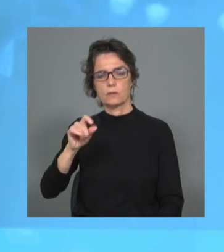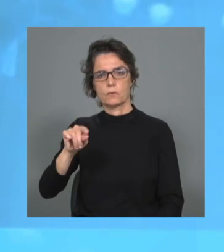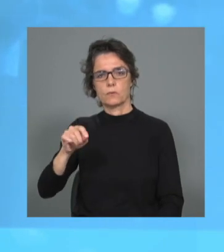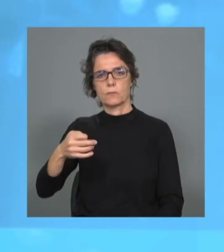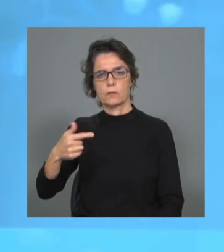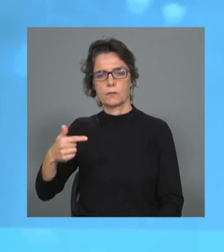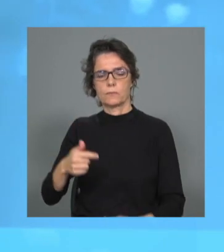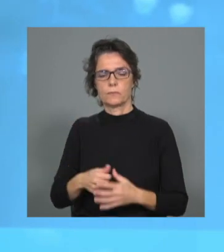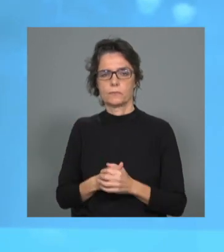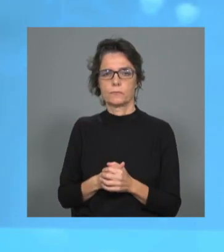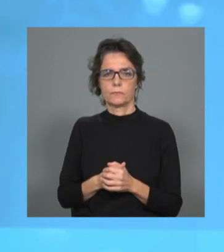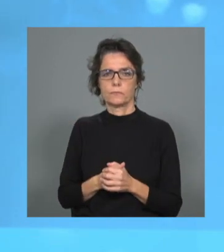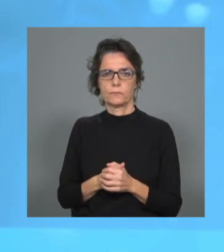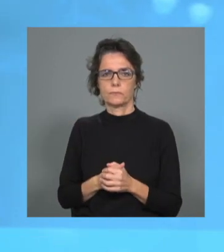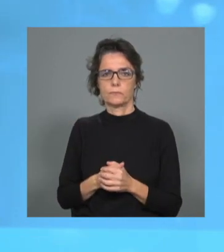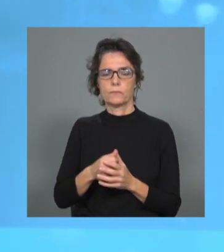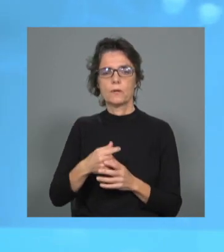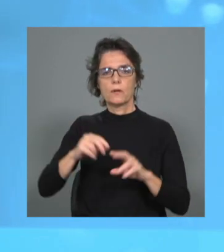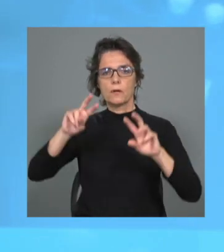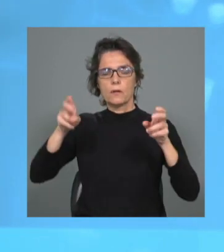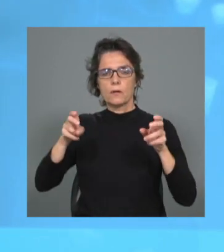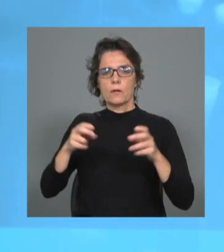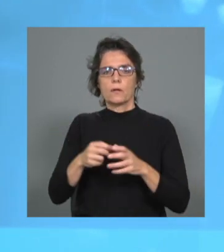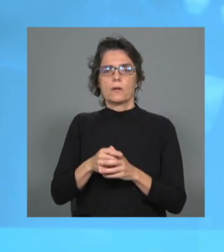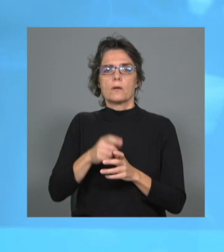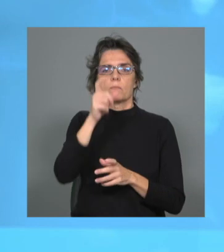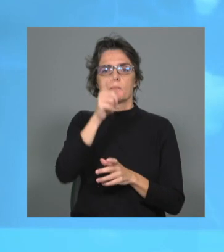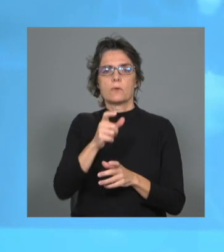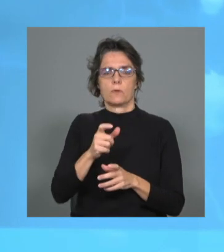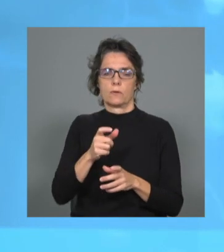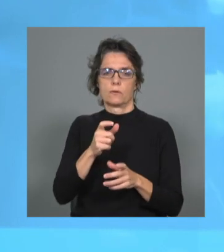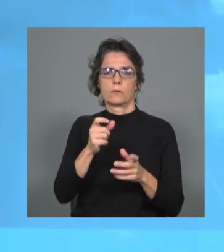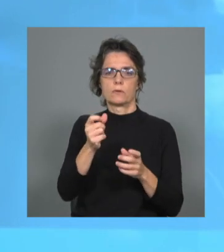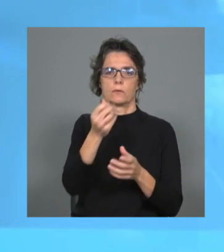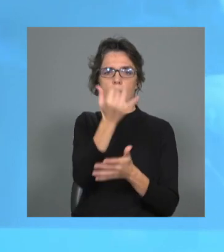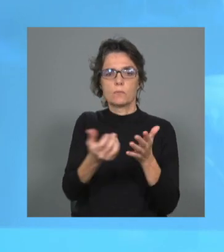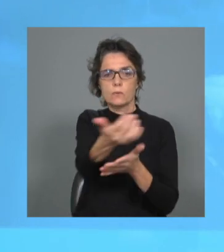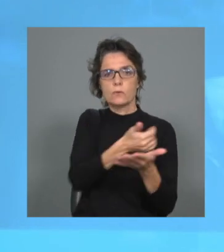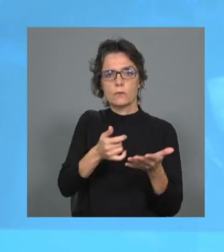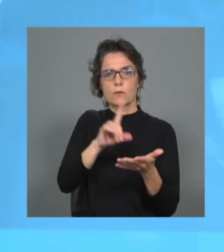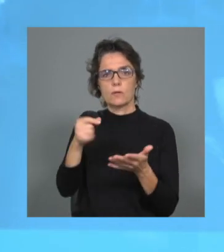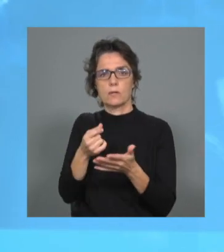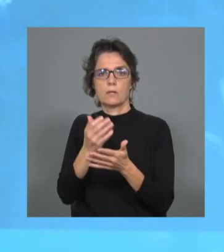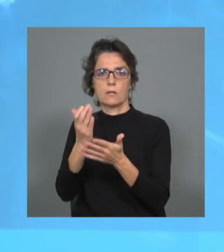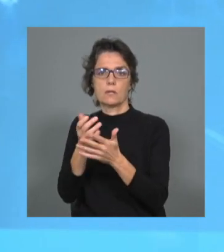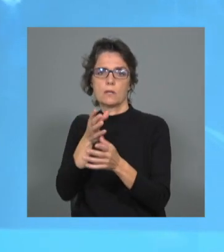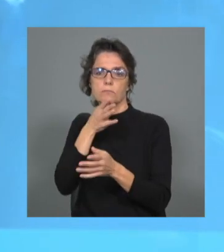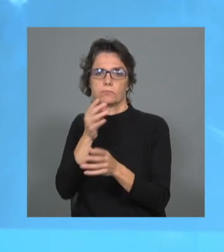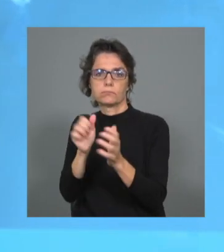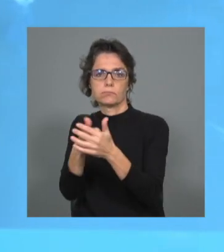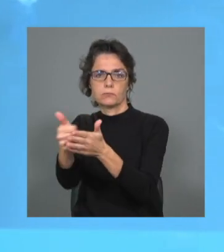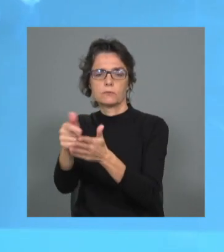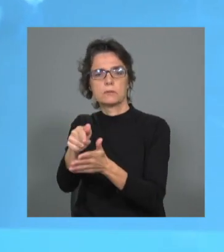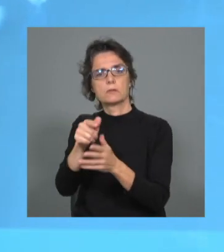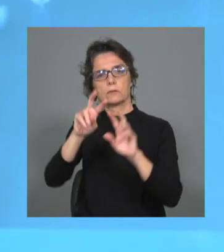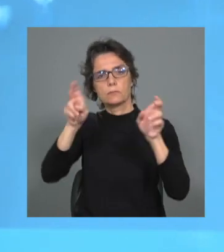agência.eclésia.pt. De publicano a evangelista, o percurso biográfico e depois literário de São Mateus é o tema para uma formação proposta